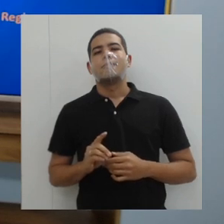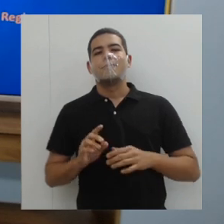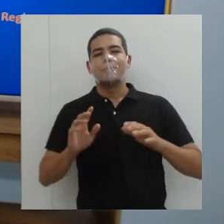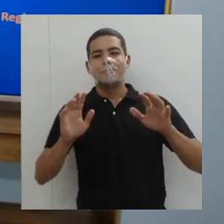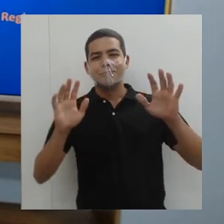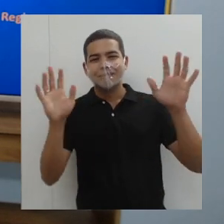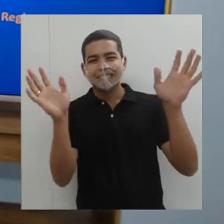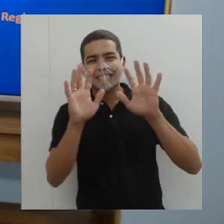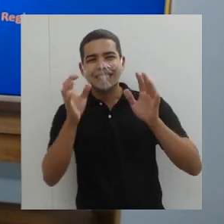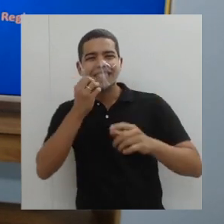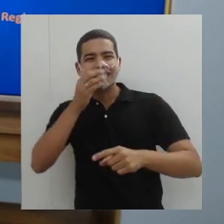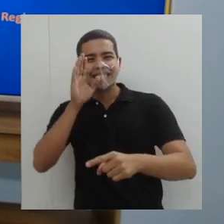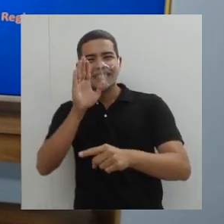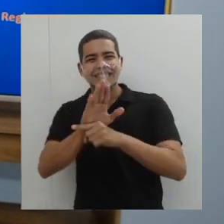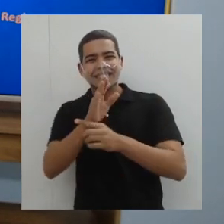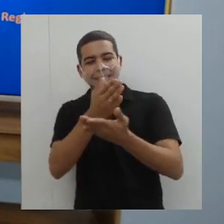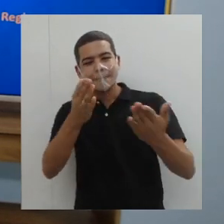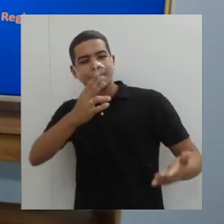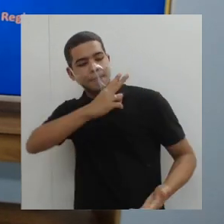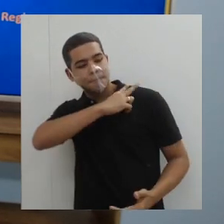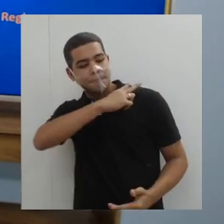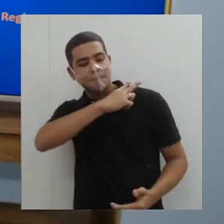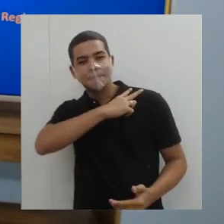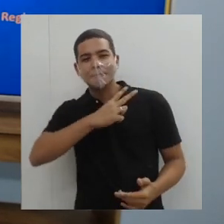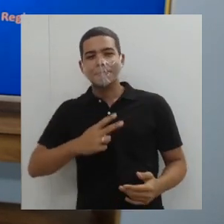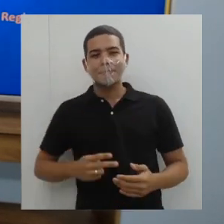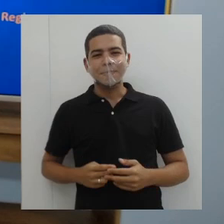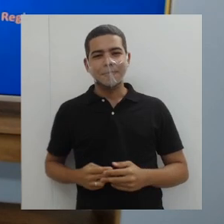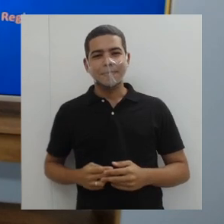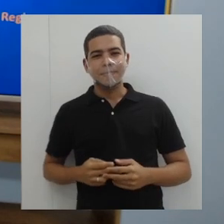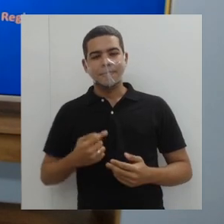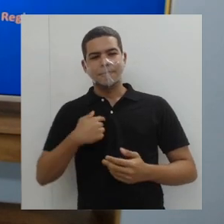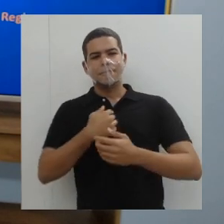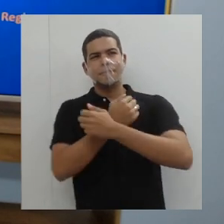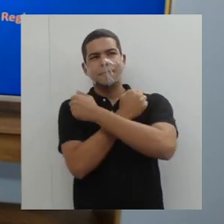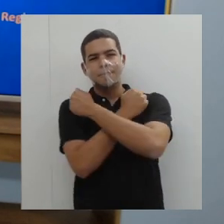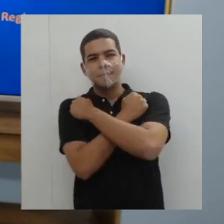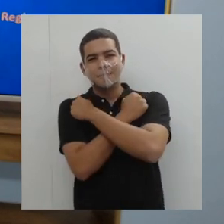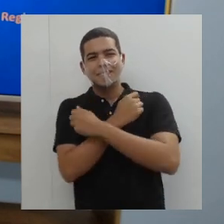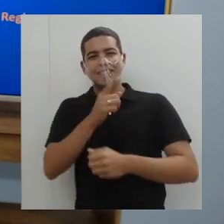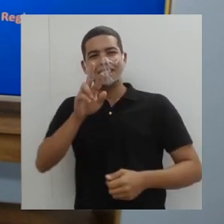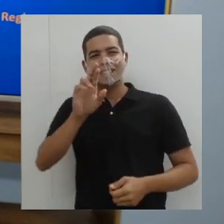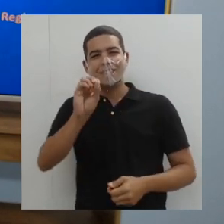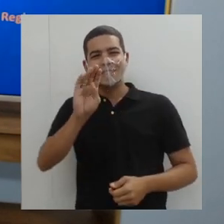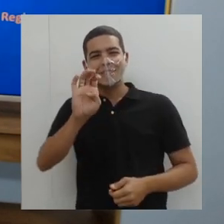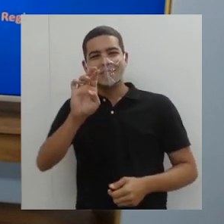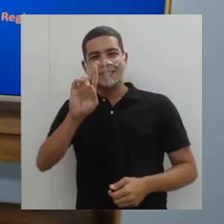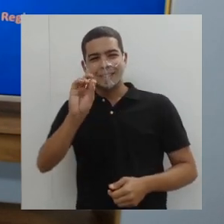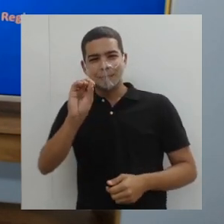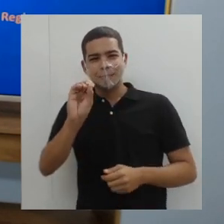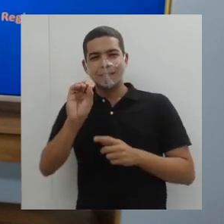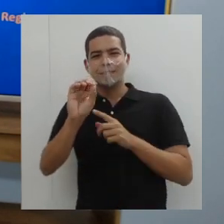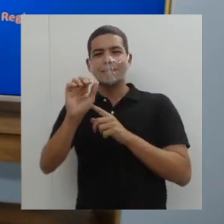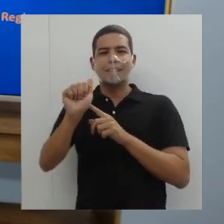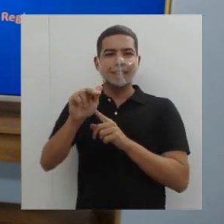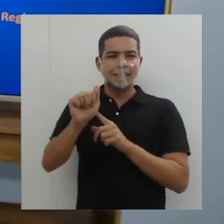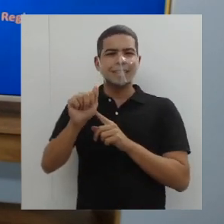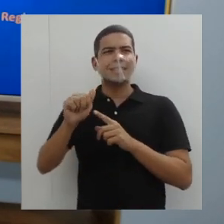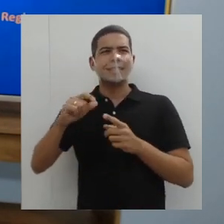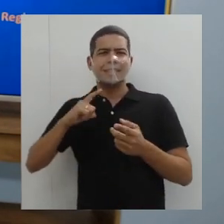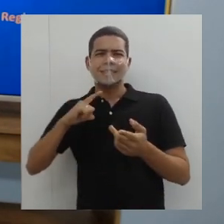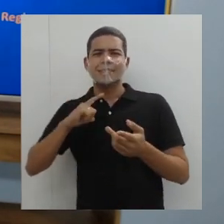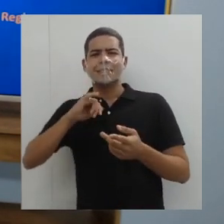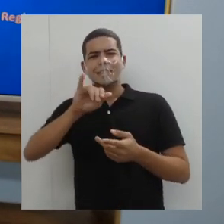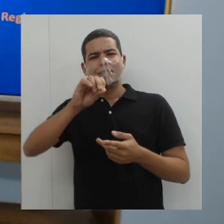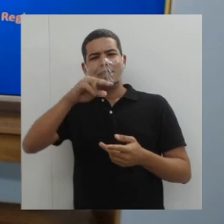E aí, pessoal, boa tarde, a turma do segundo ano. Eu vou deixar um abraço, porque eu falei do Robertinho, falei da Ana, mas aí tem